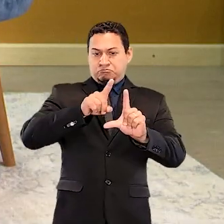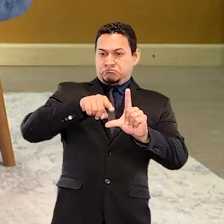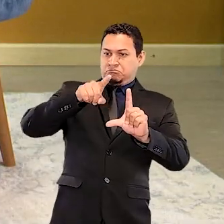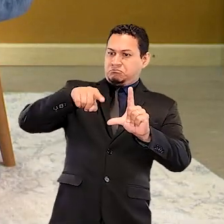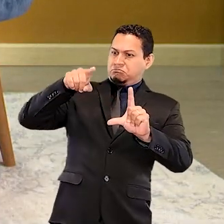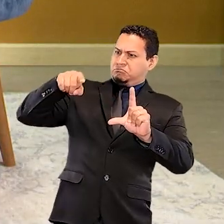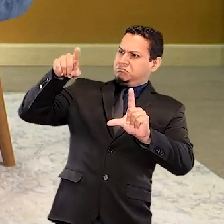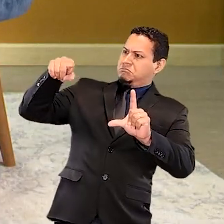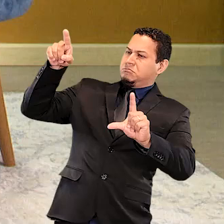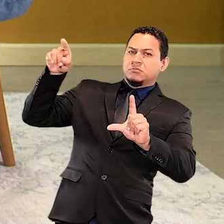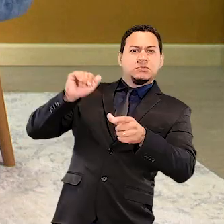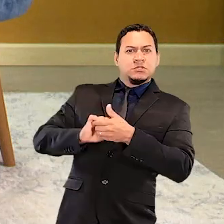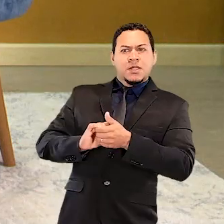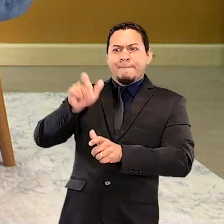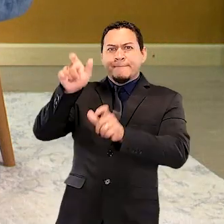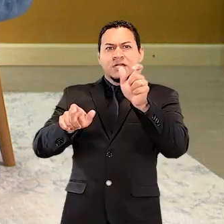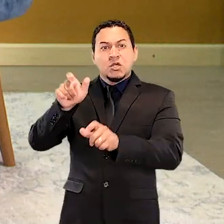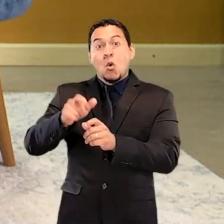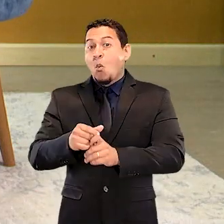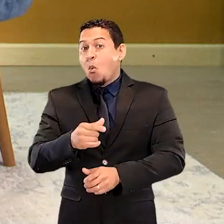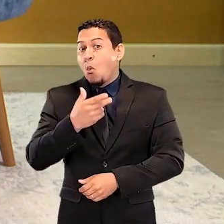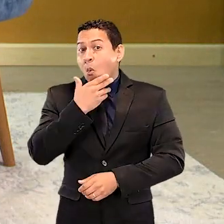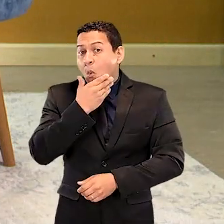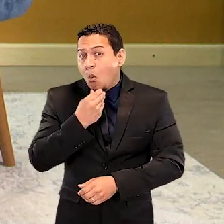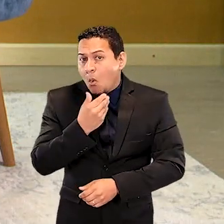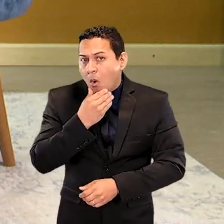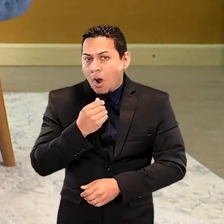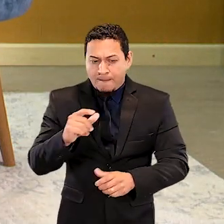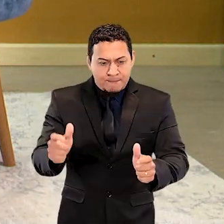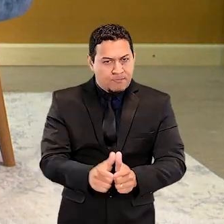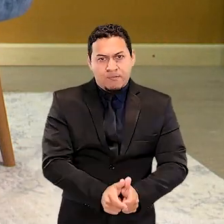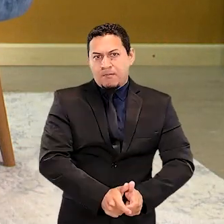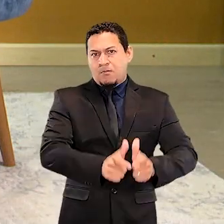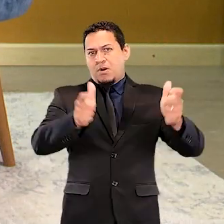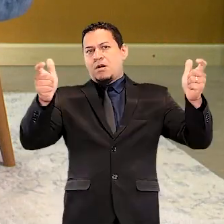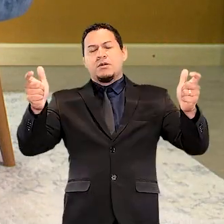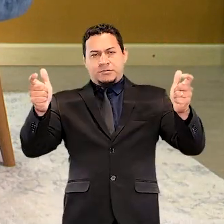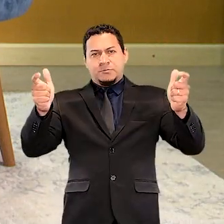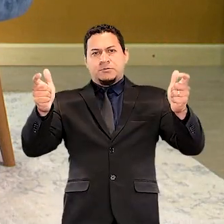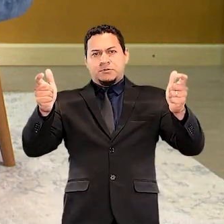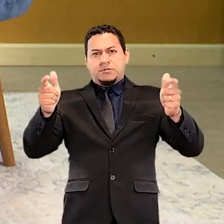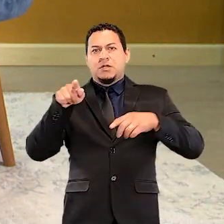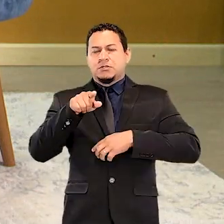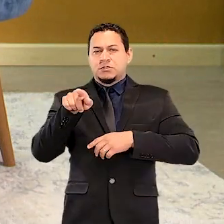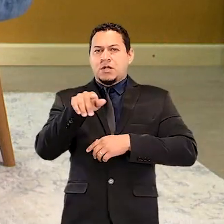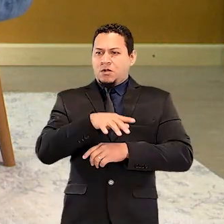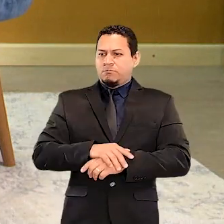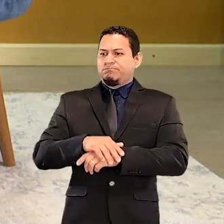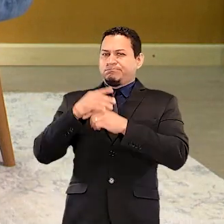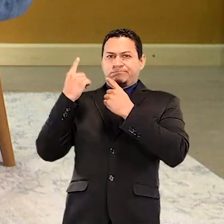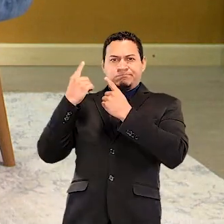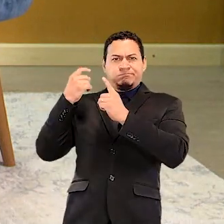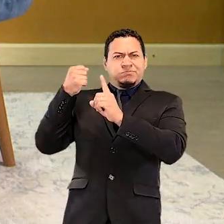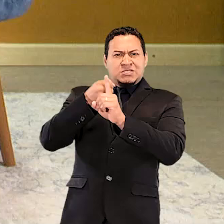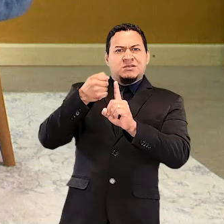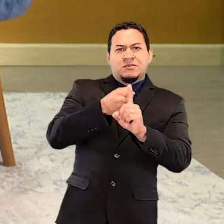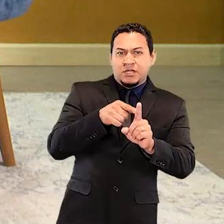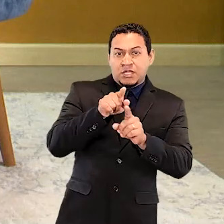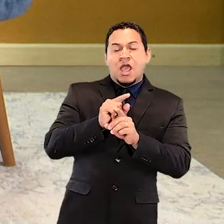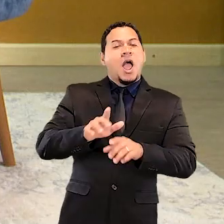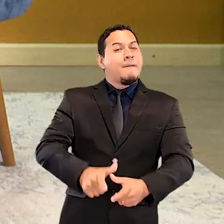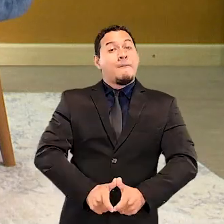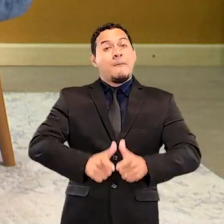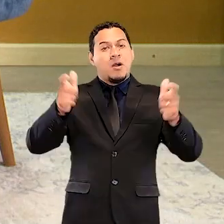de autores homens, né? A maior parte, né, desses agressores são homens, mais